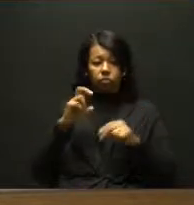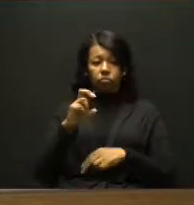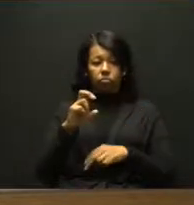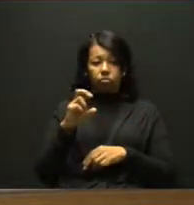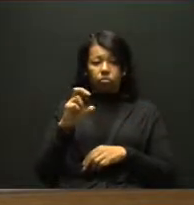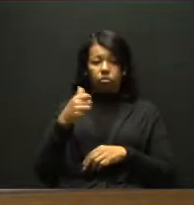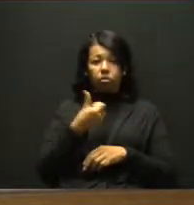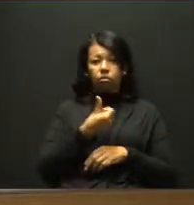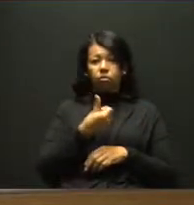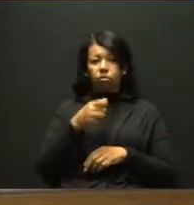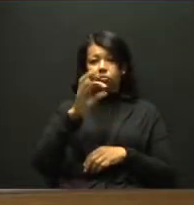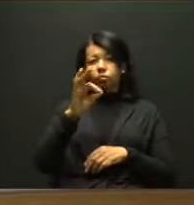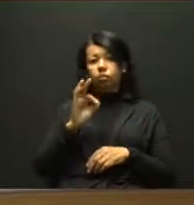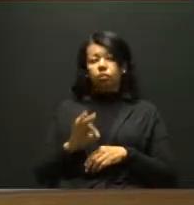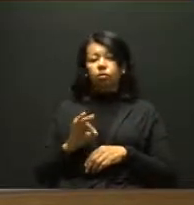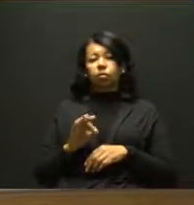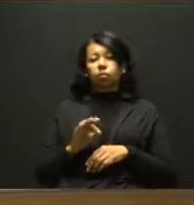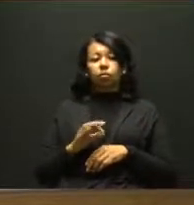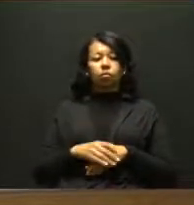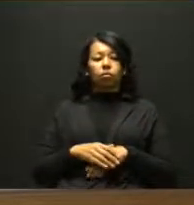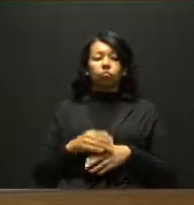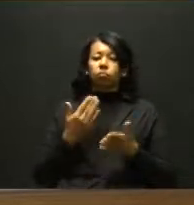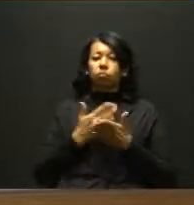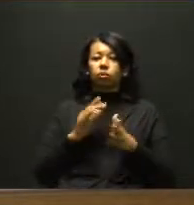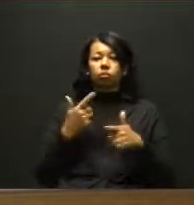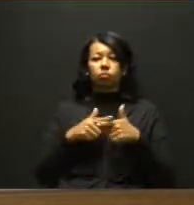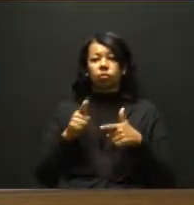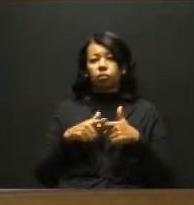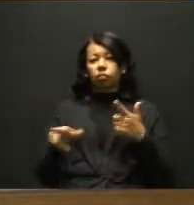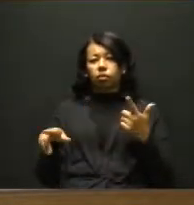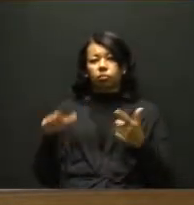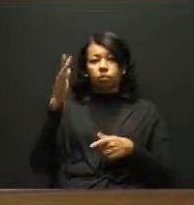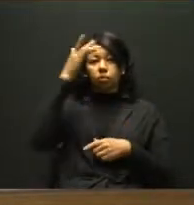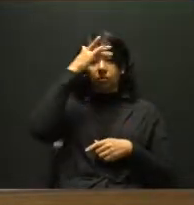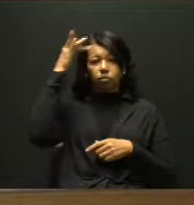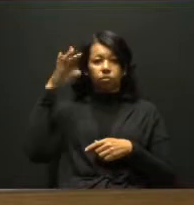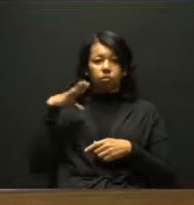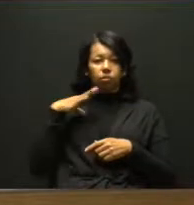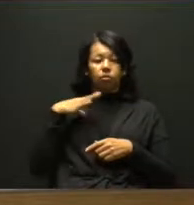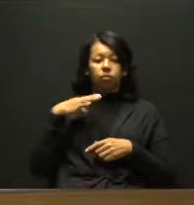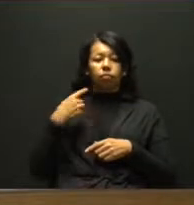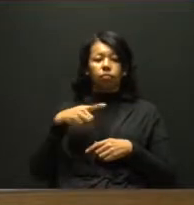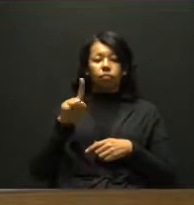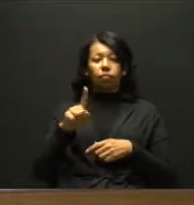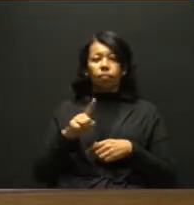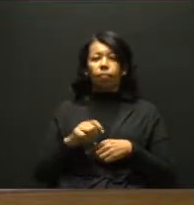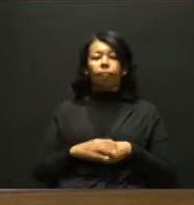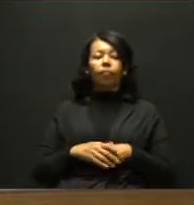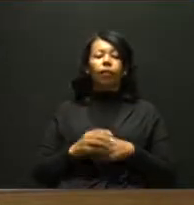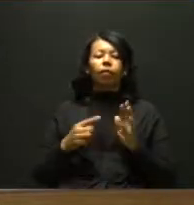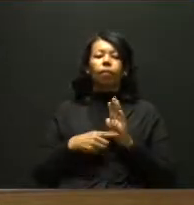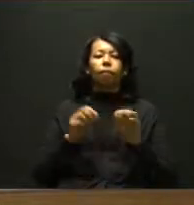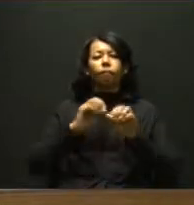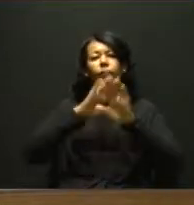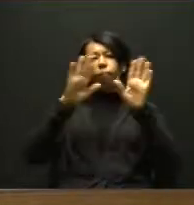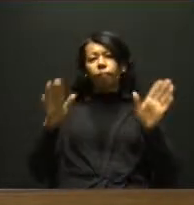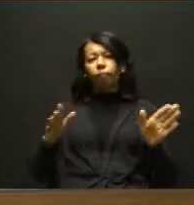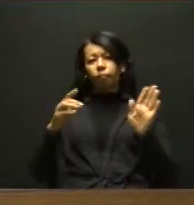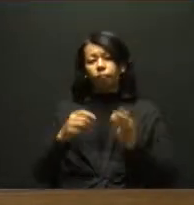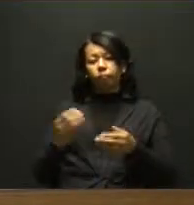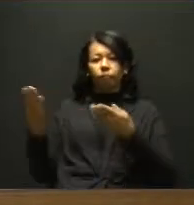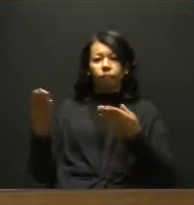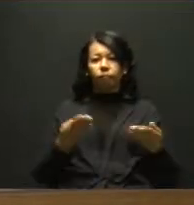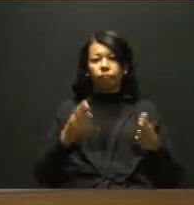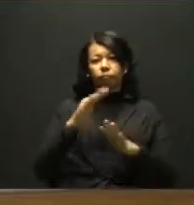e resolveu da municipalidade não faz o seguinte vamos dar transparência pode convidar em